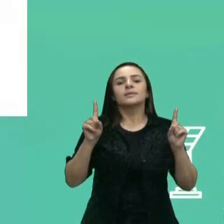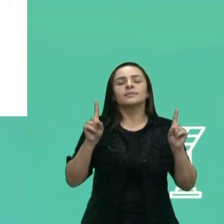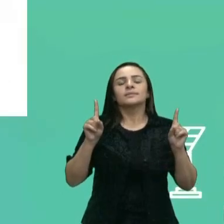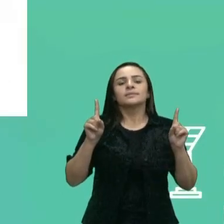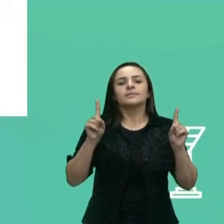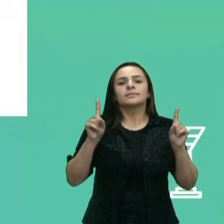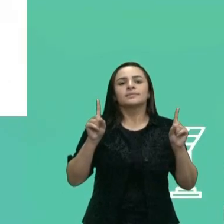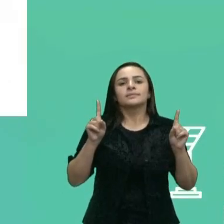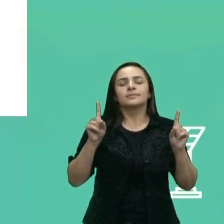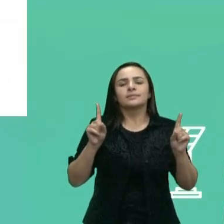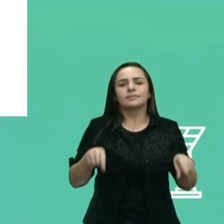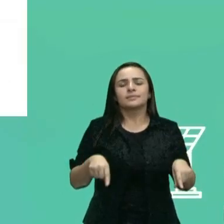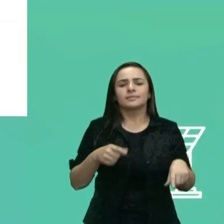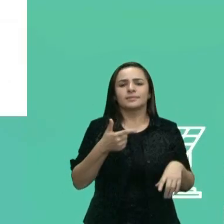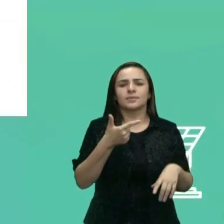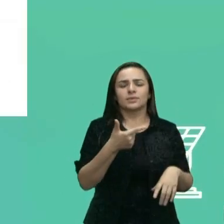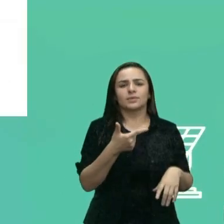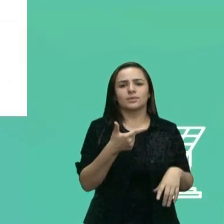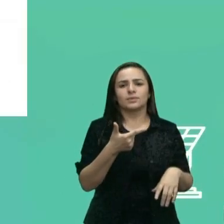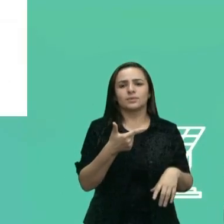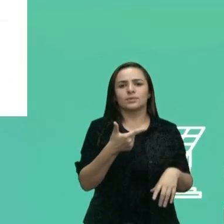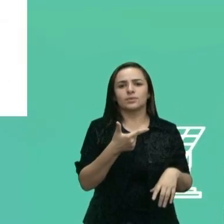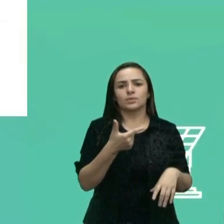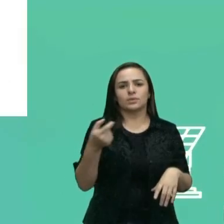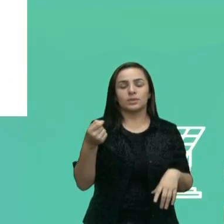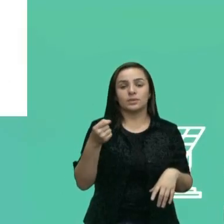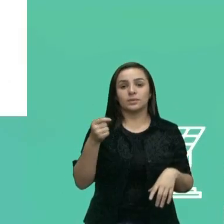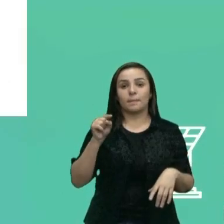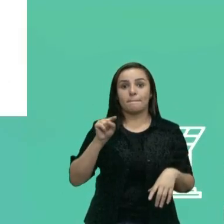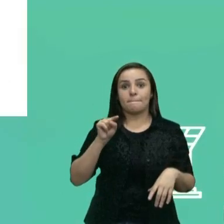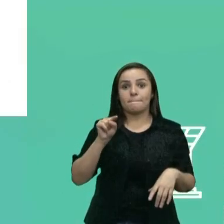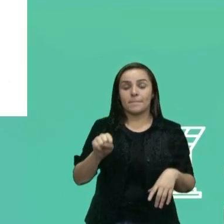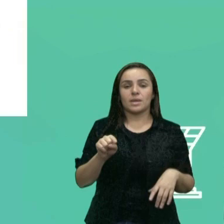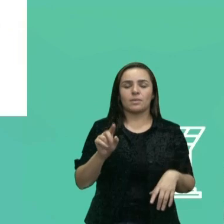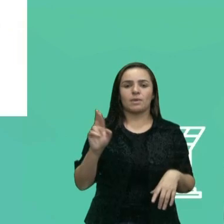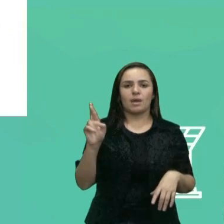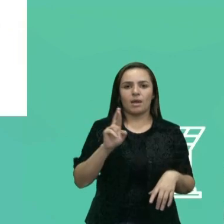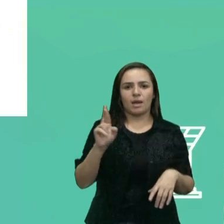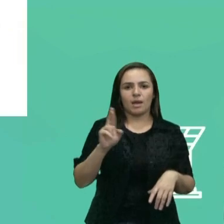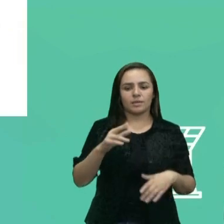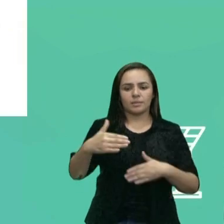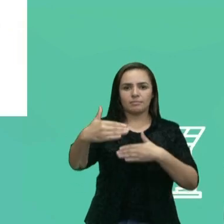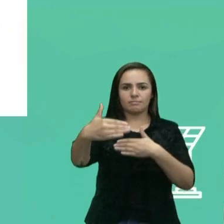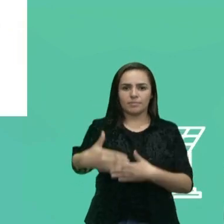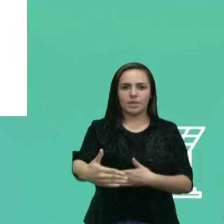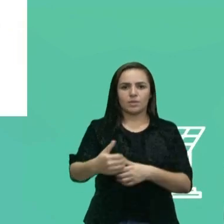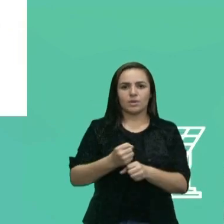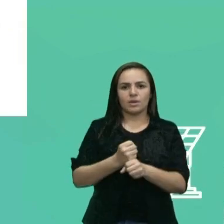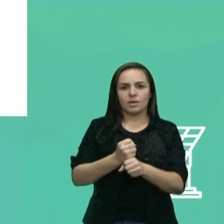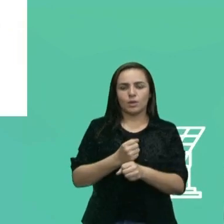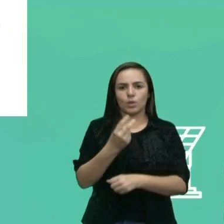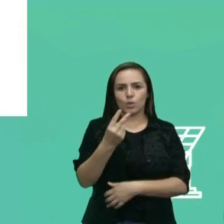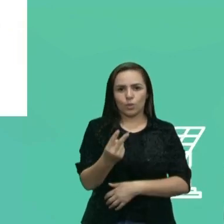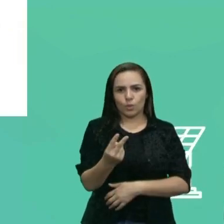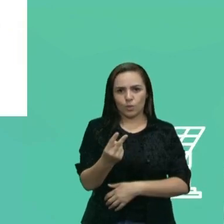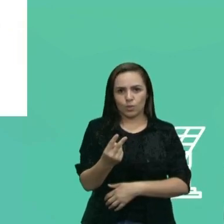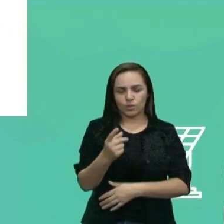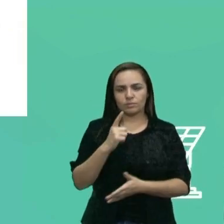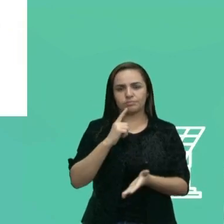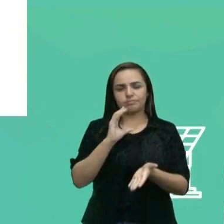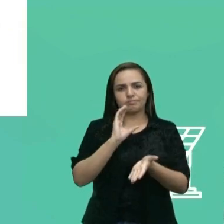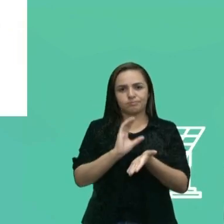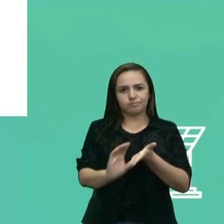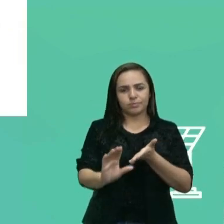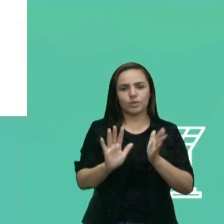foi orçado em cerca de R$200 mil para um período de 2 anos. Uma parte desses recursos acabou de ser